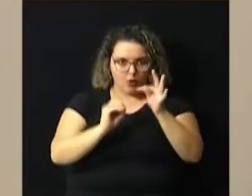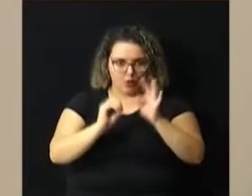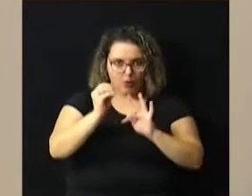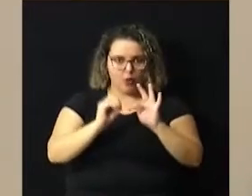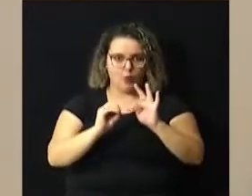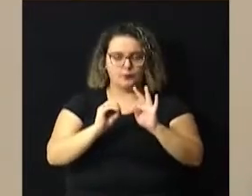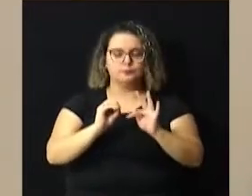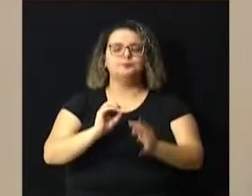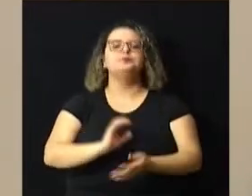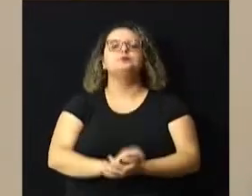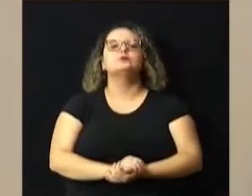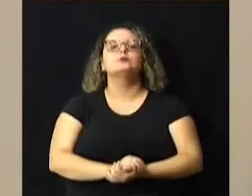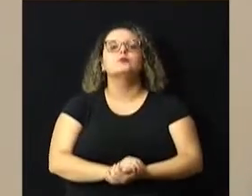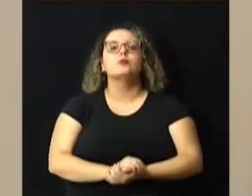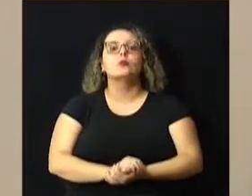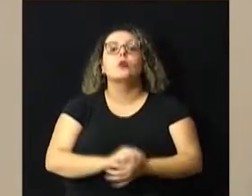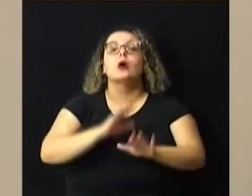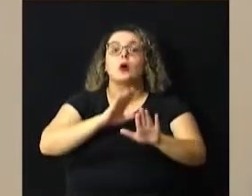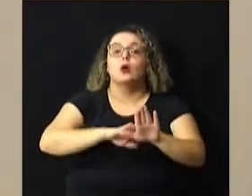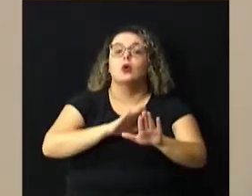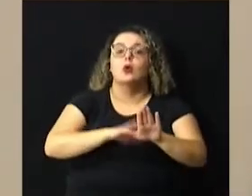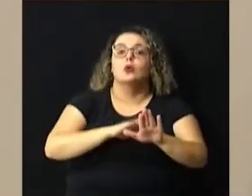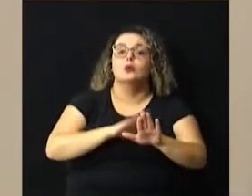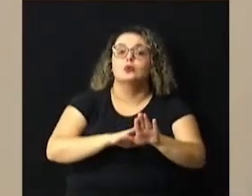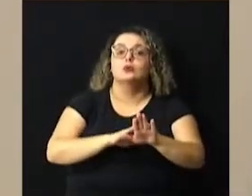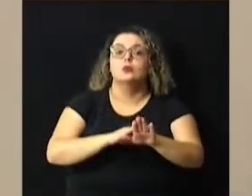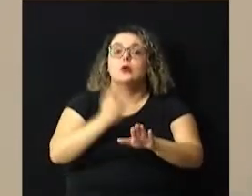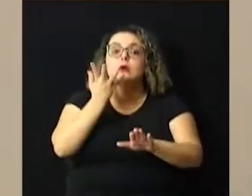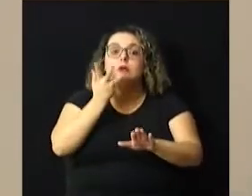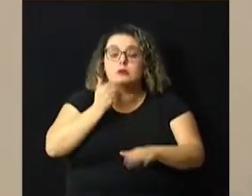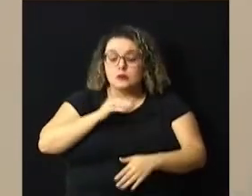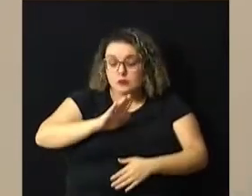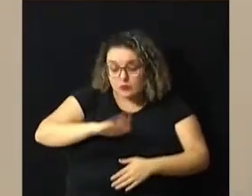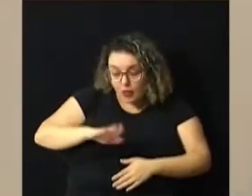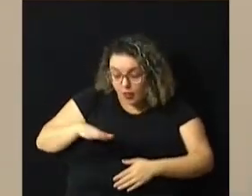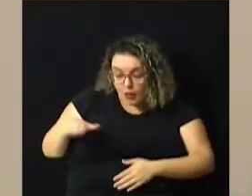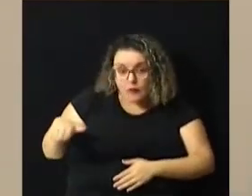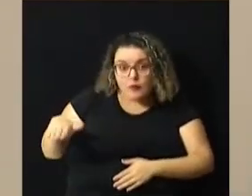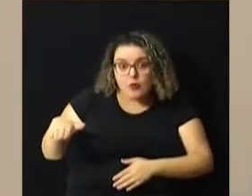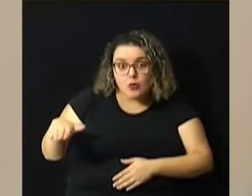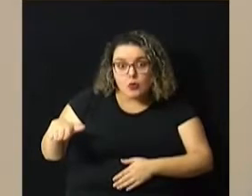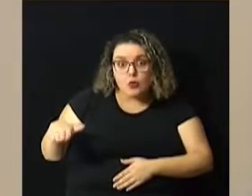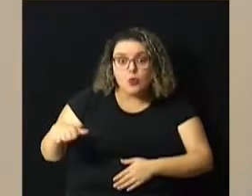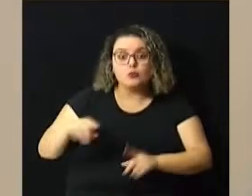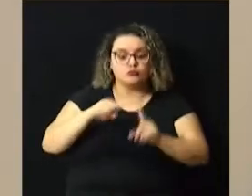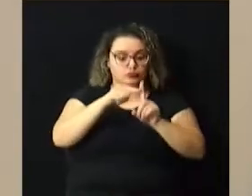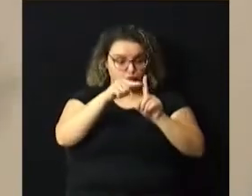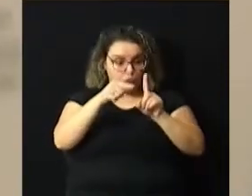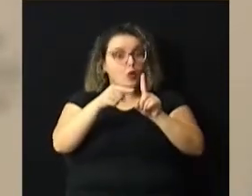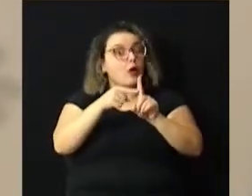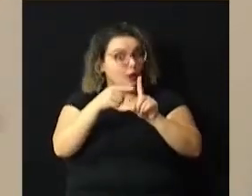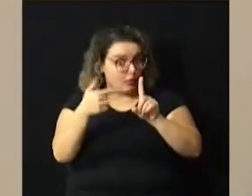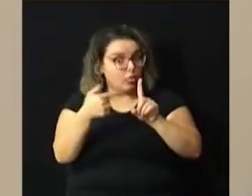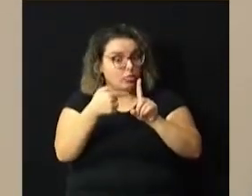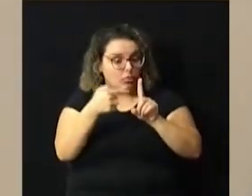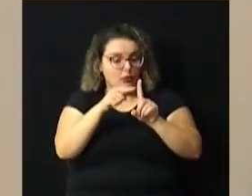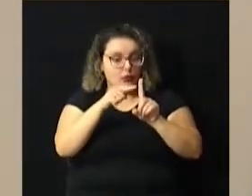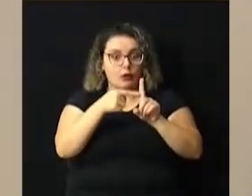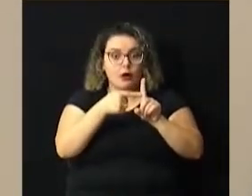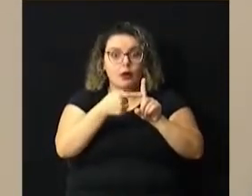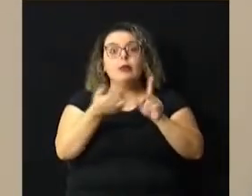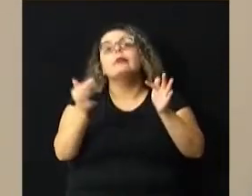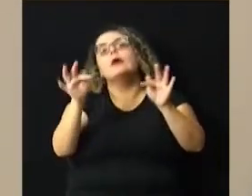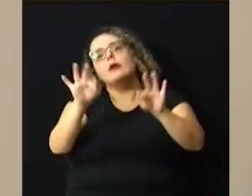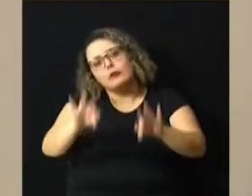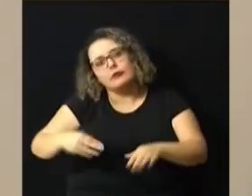terapia ocupacional, ela atua desde a parte da infância, até mesmo durante a gestação e até o final da vida, né,